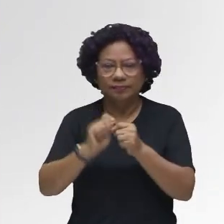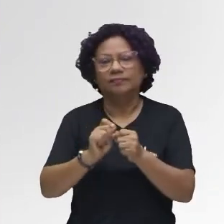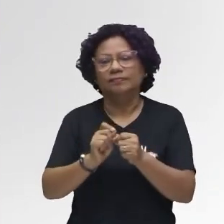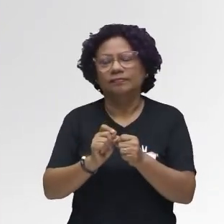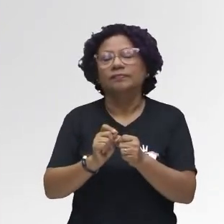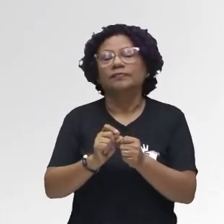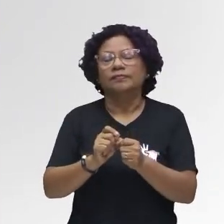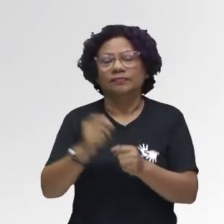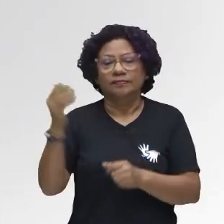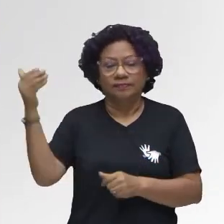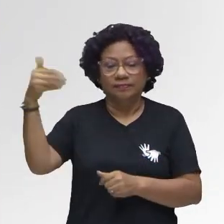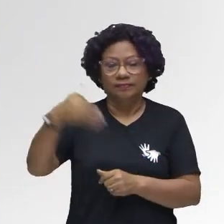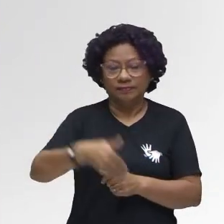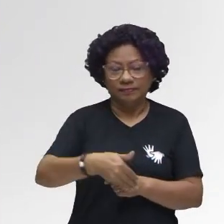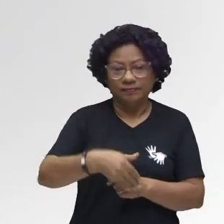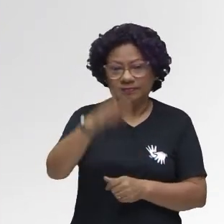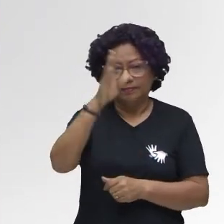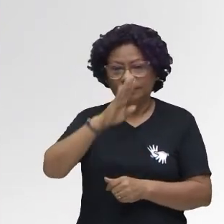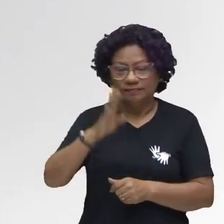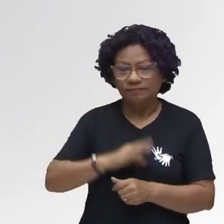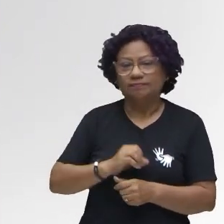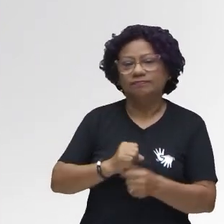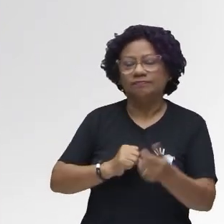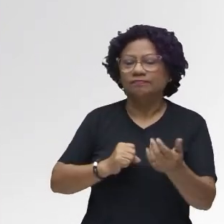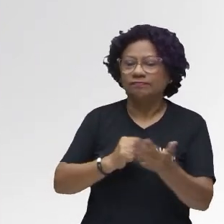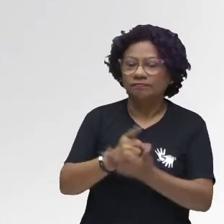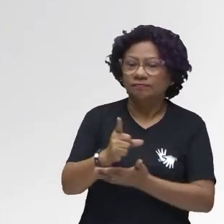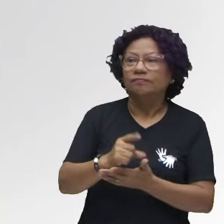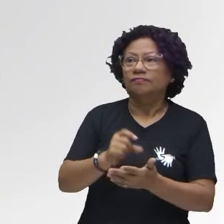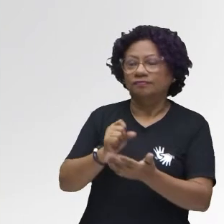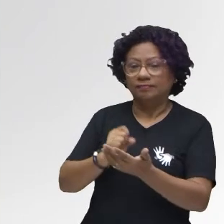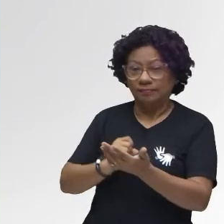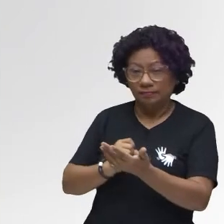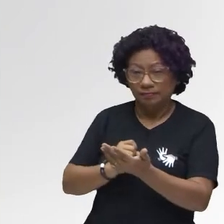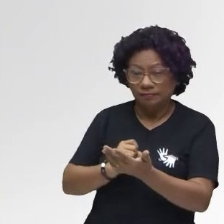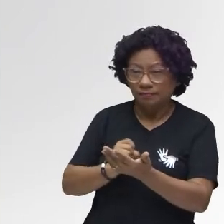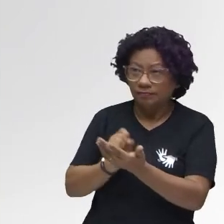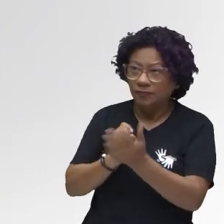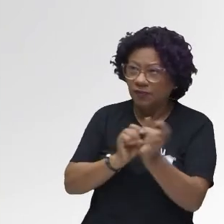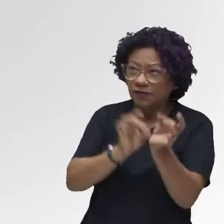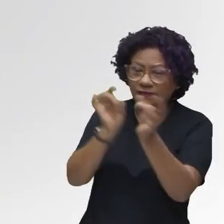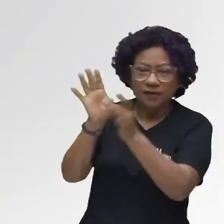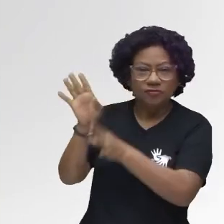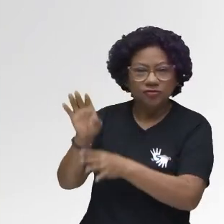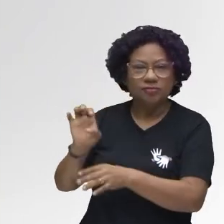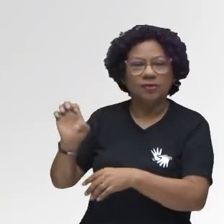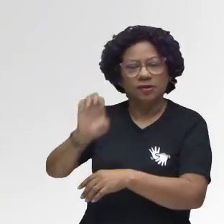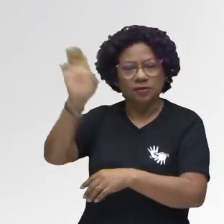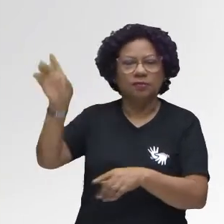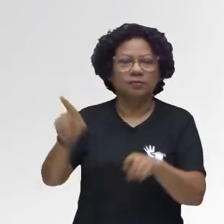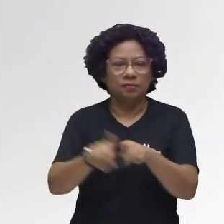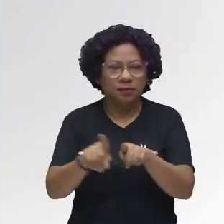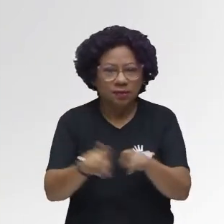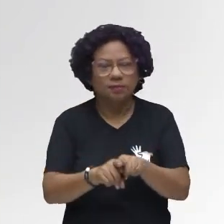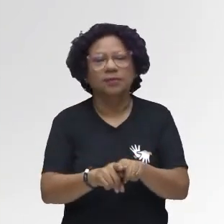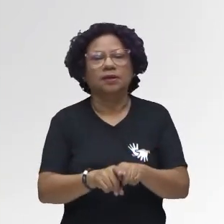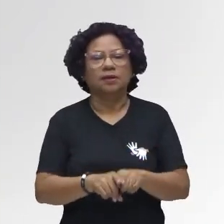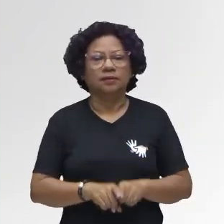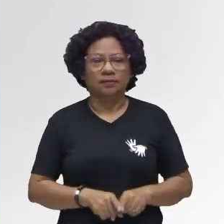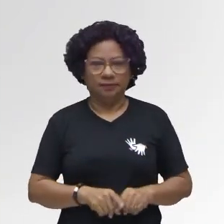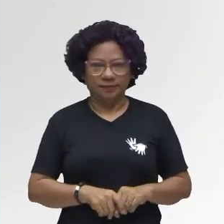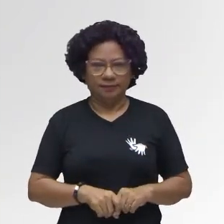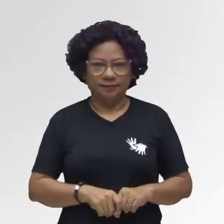mão de obra barata, tem um mercado consumidor grande até os dias de hoje, tem uma riqueza na abundância